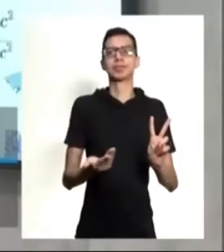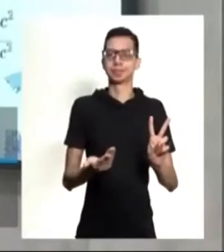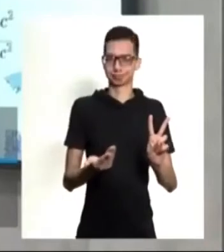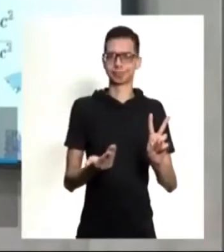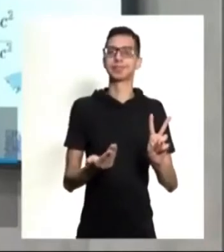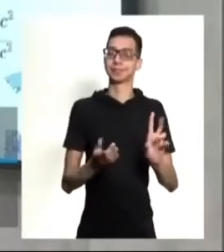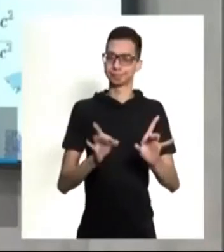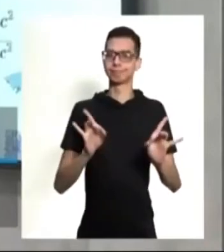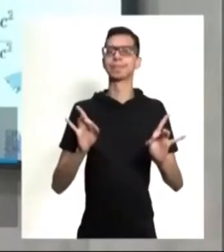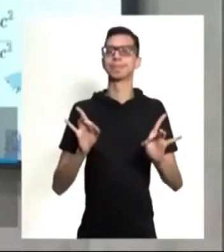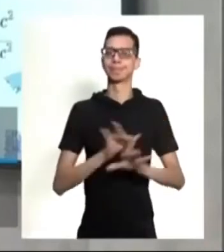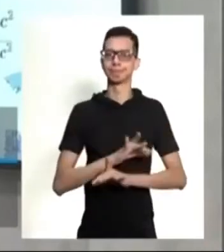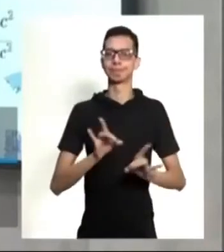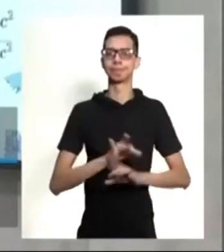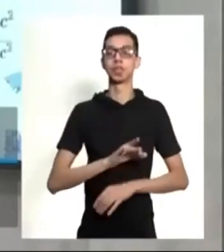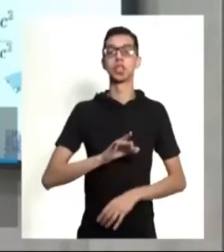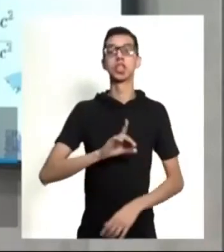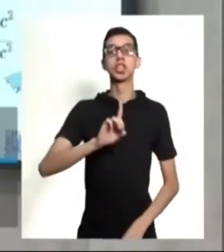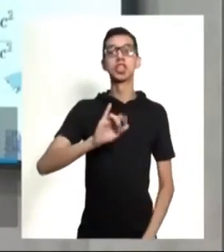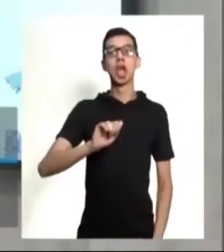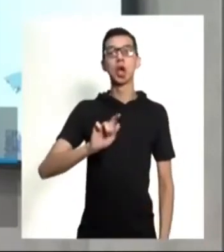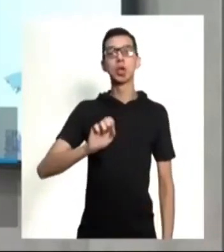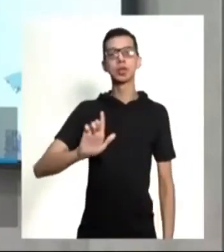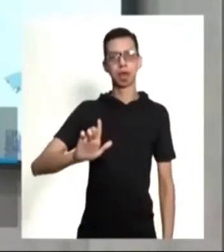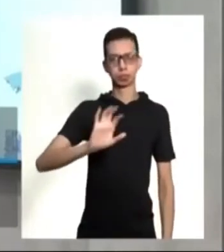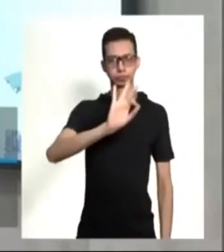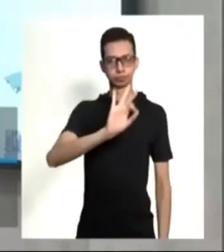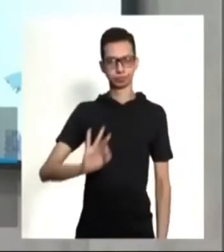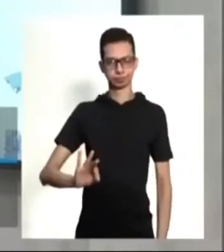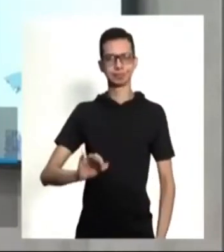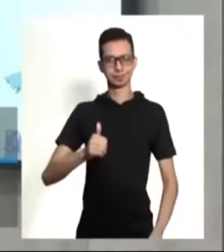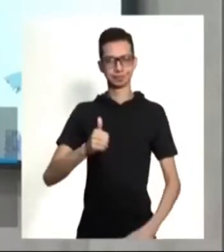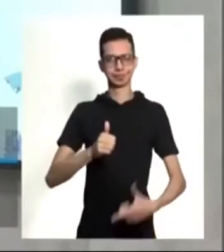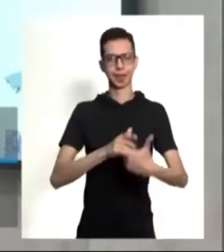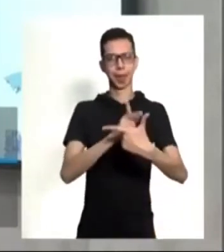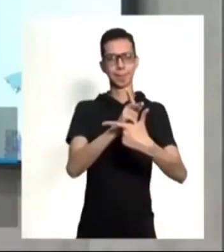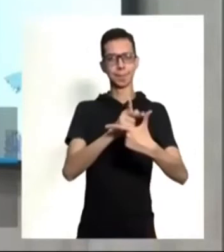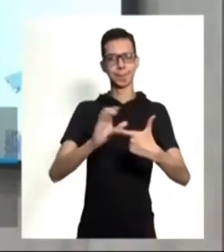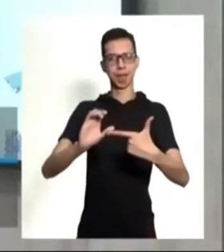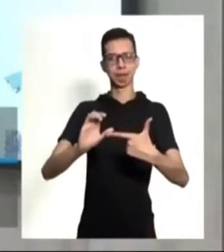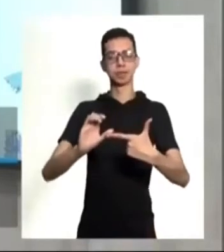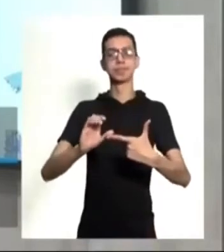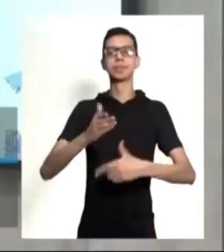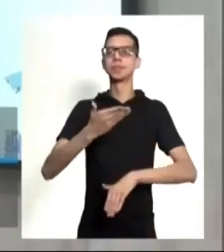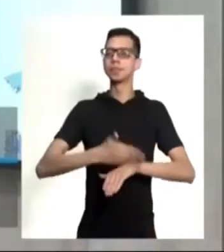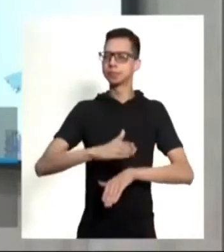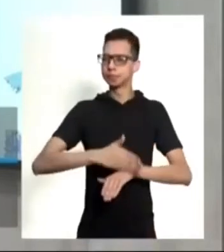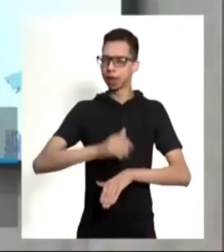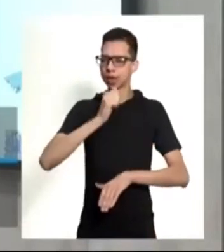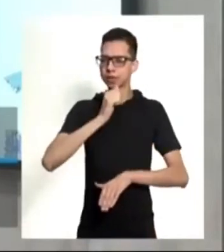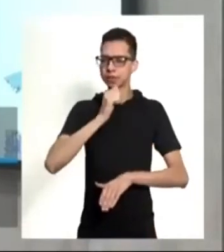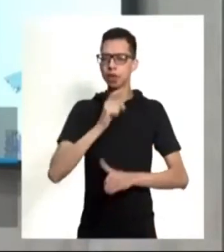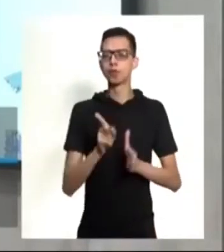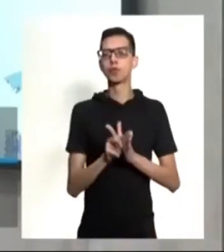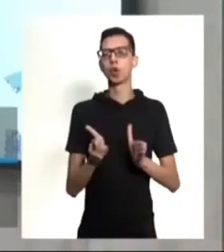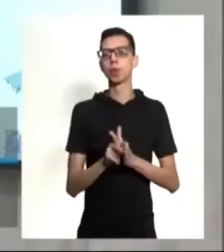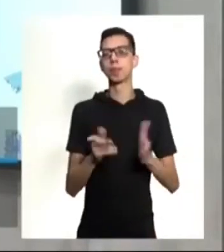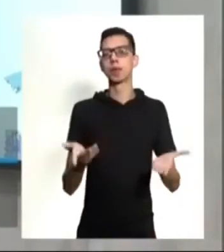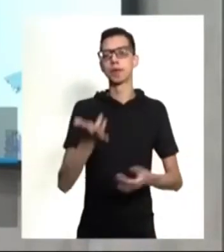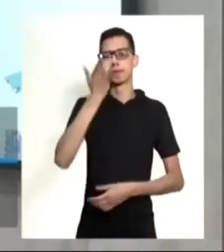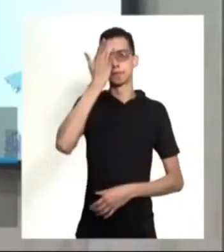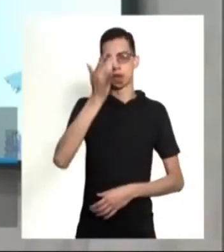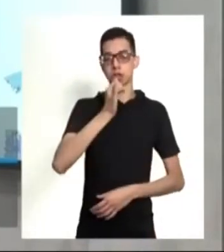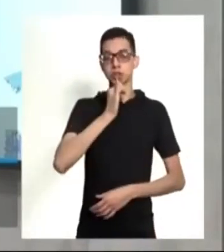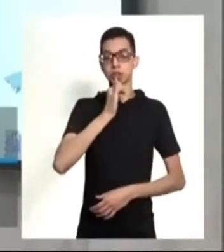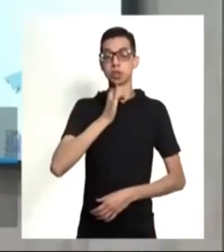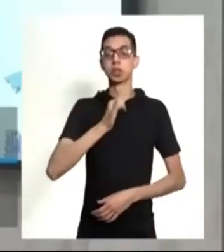essa é a diagonal do paralelepípedo, tá? Nós vamos treinar ainda. Volume, super fácil. Área da base vezes a altura. A